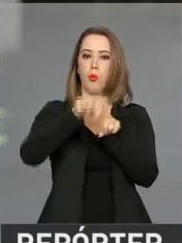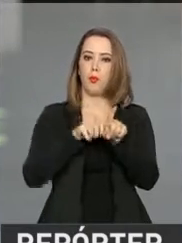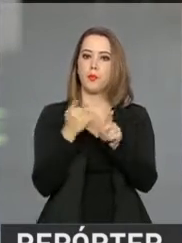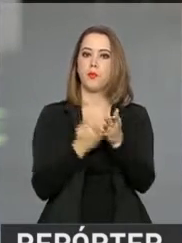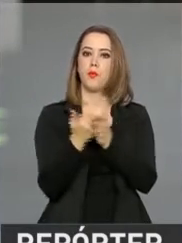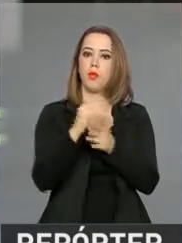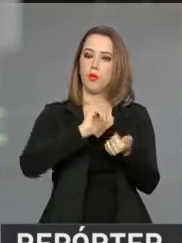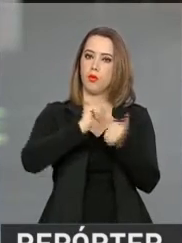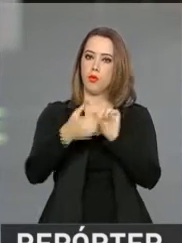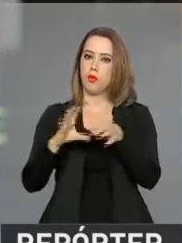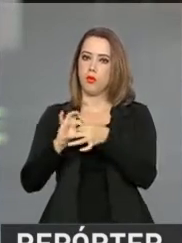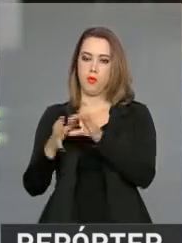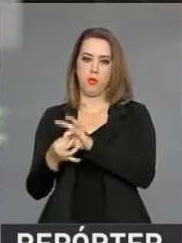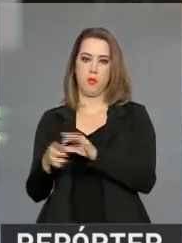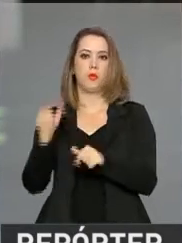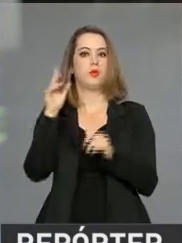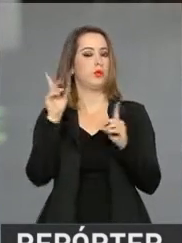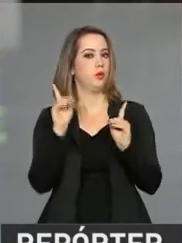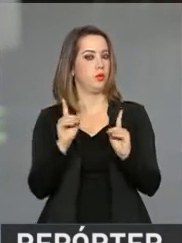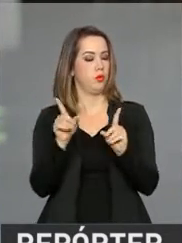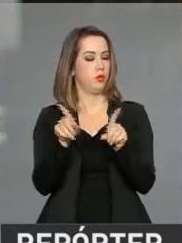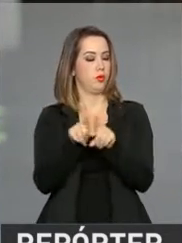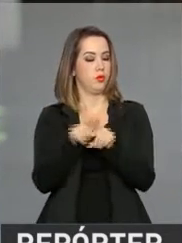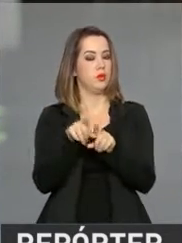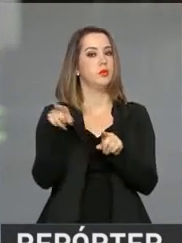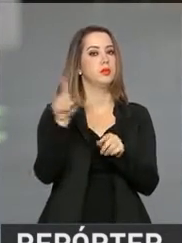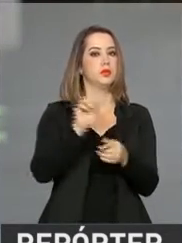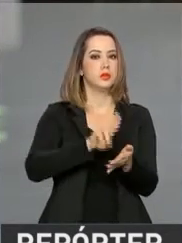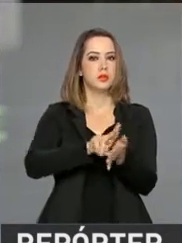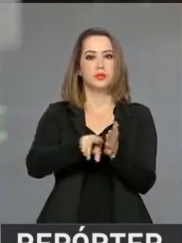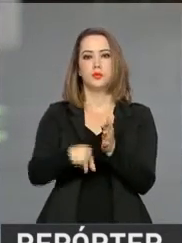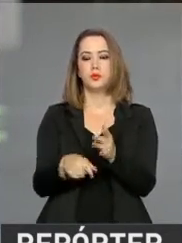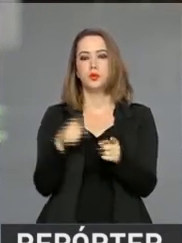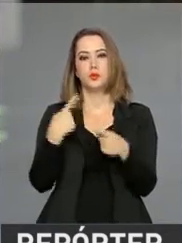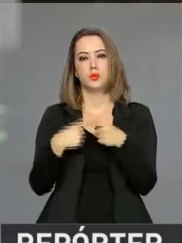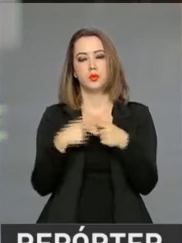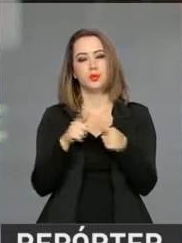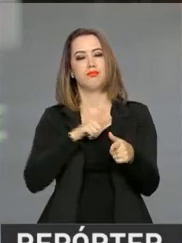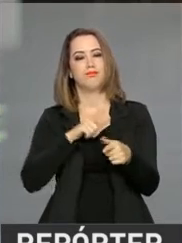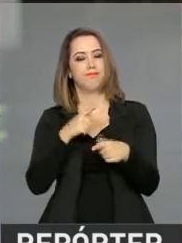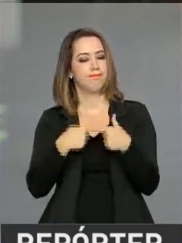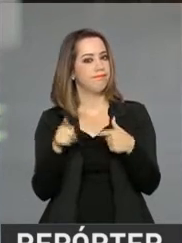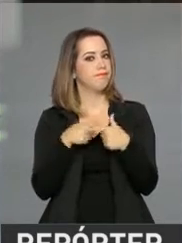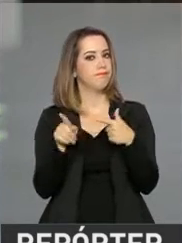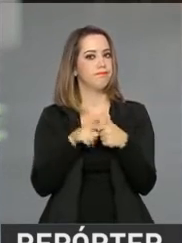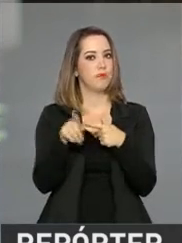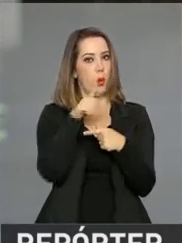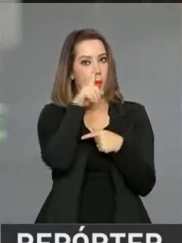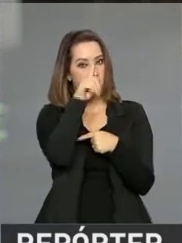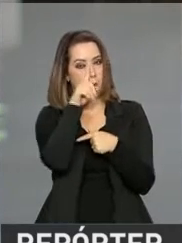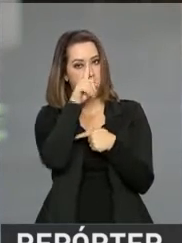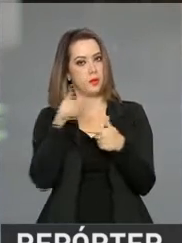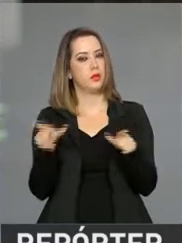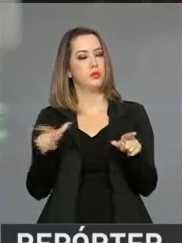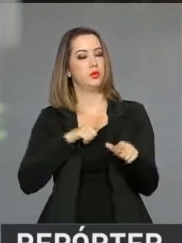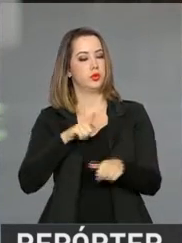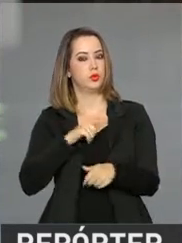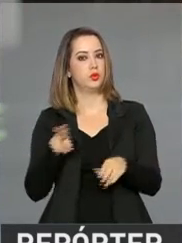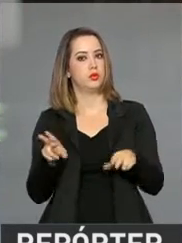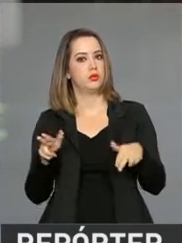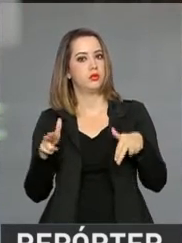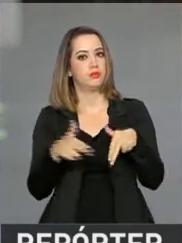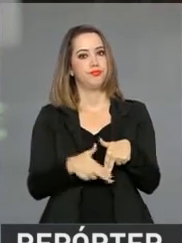rio de janeiro isso por conta da possibilidade de ocorrerem atos terroristas no país eliseu padilha também falou que as